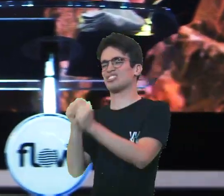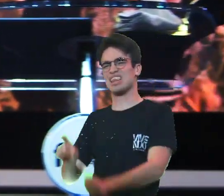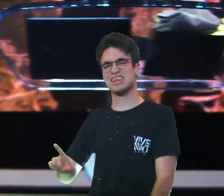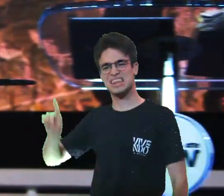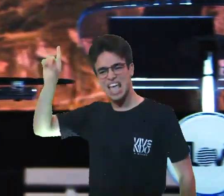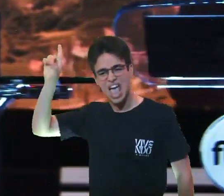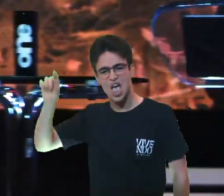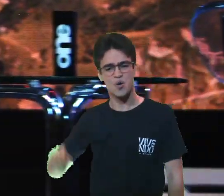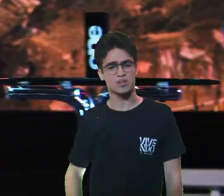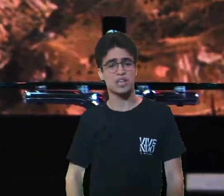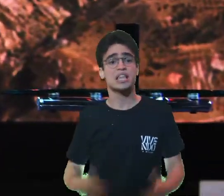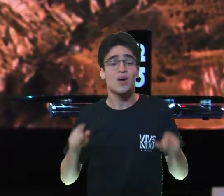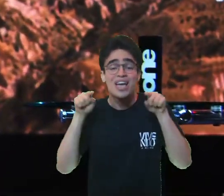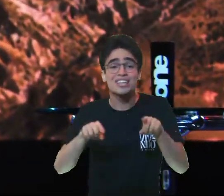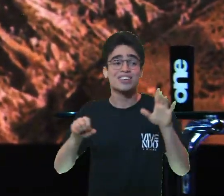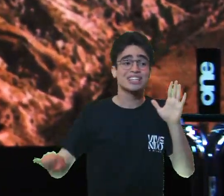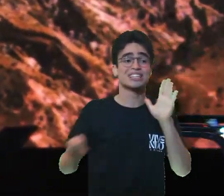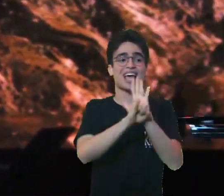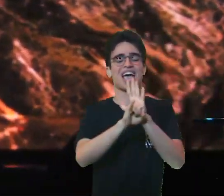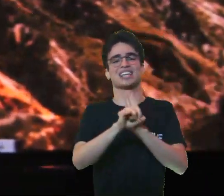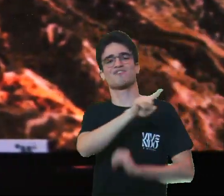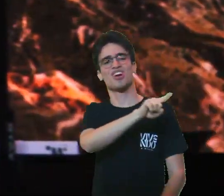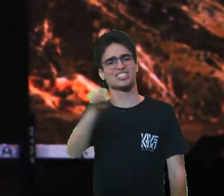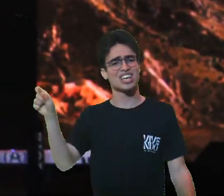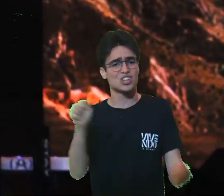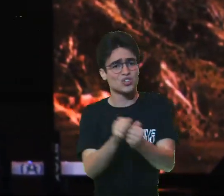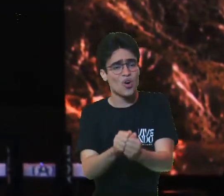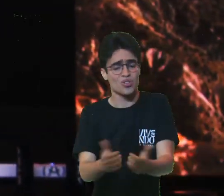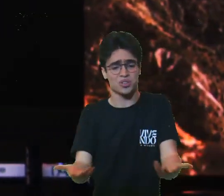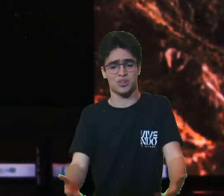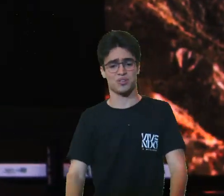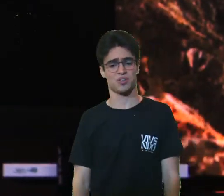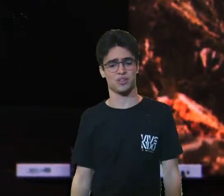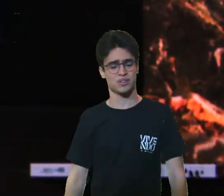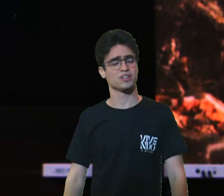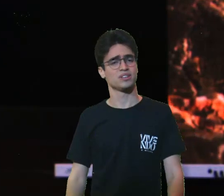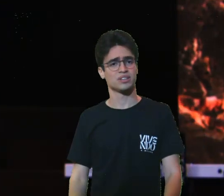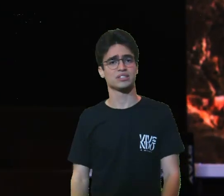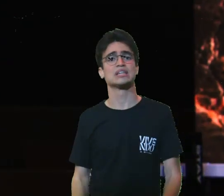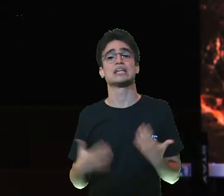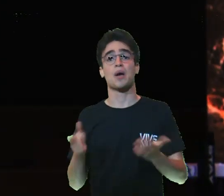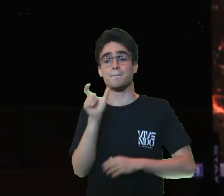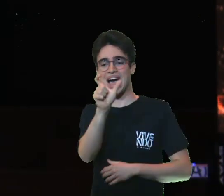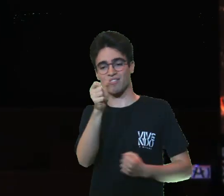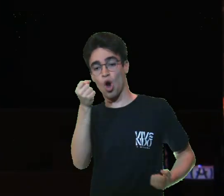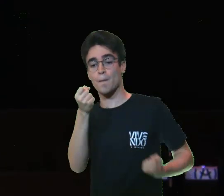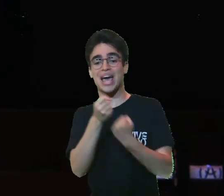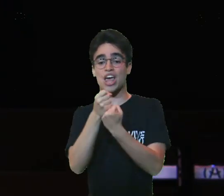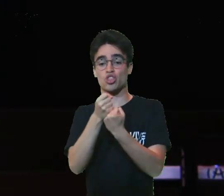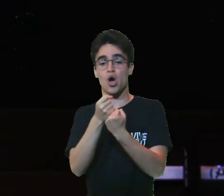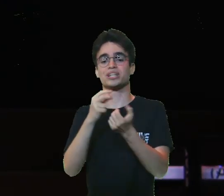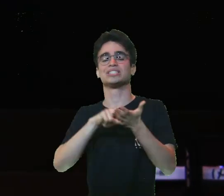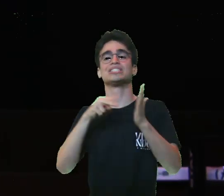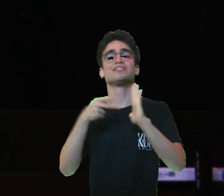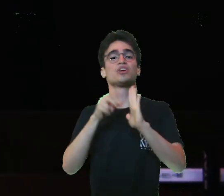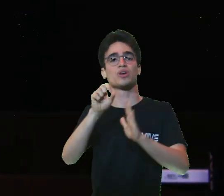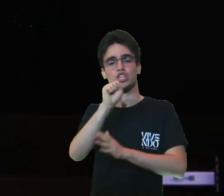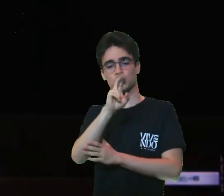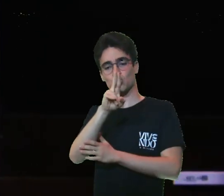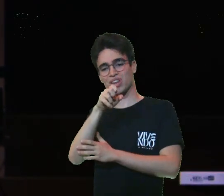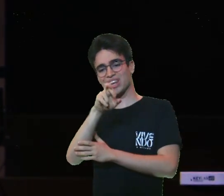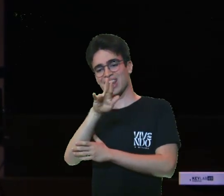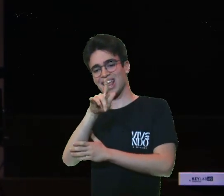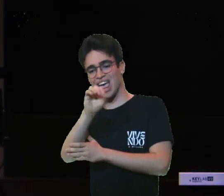essa é uma identidade que você carrega sobre você. A palavra cooperadores no grego é